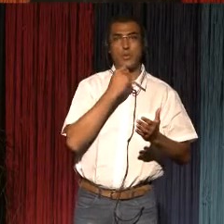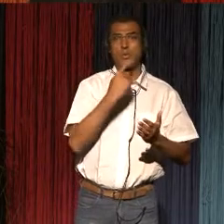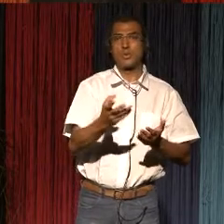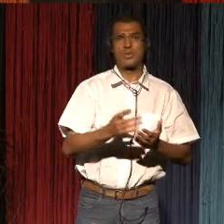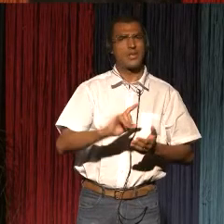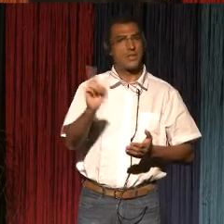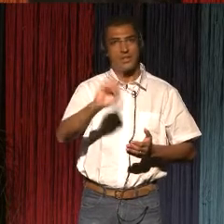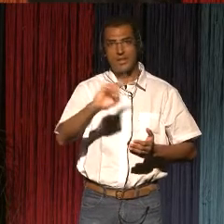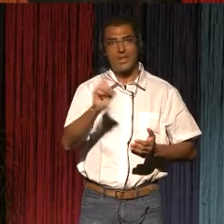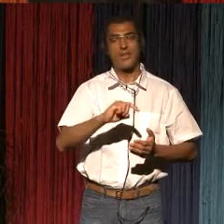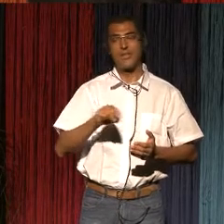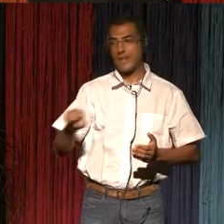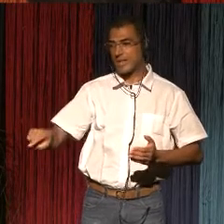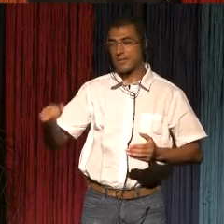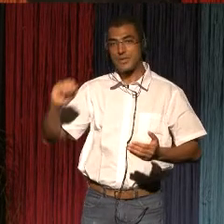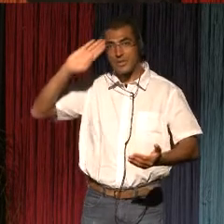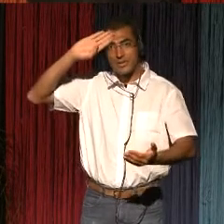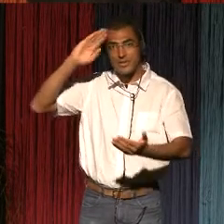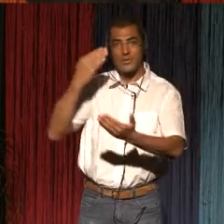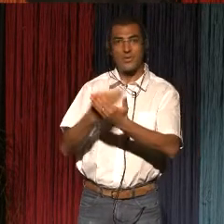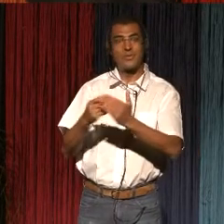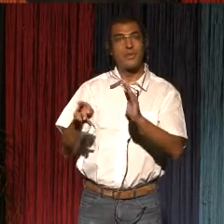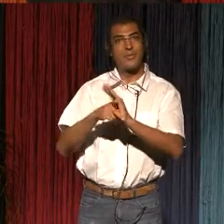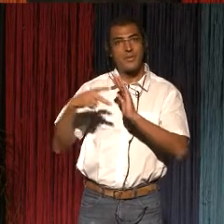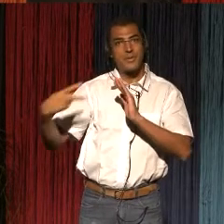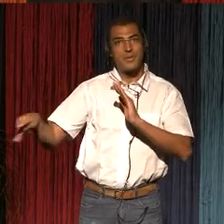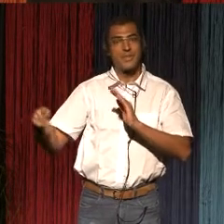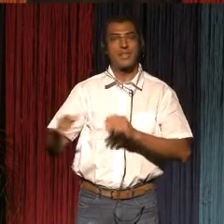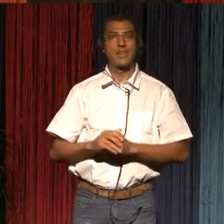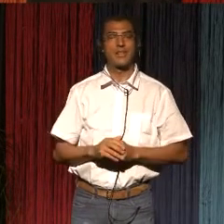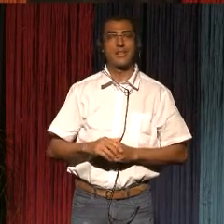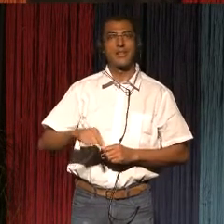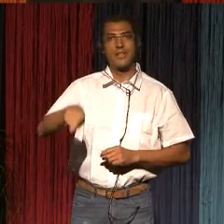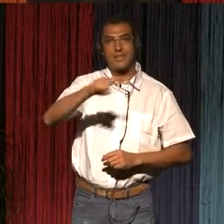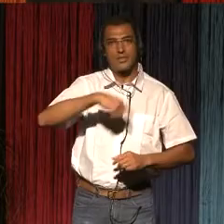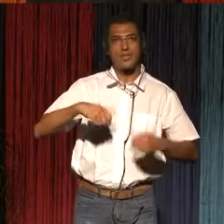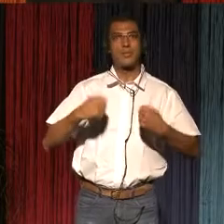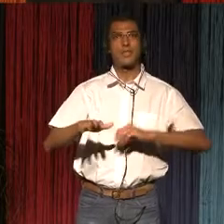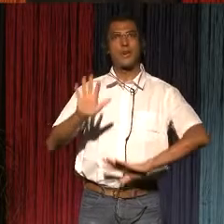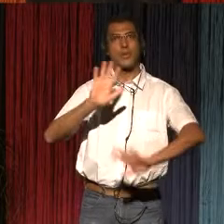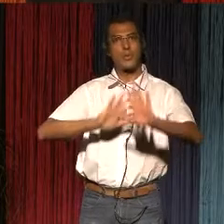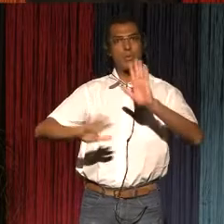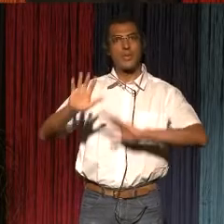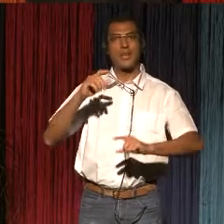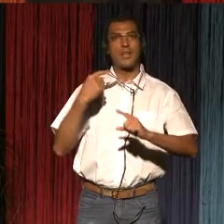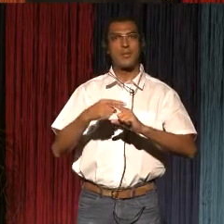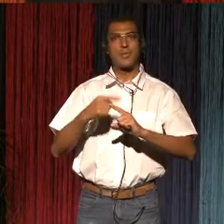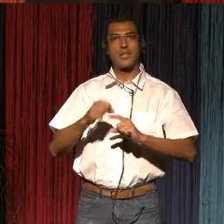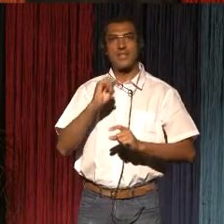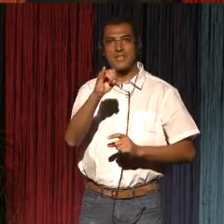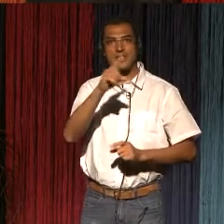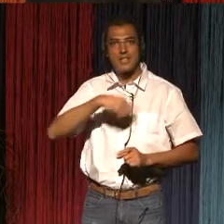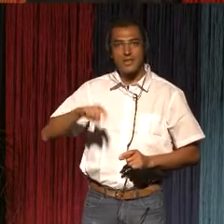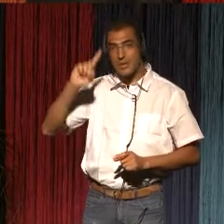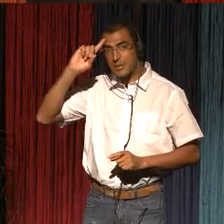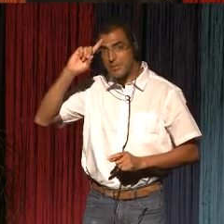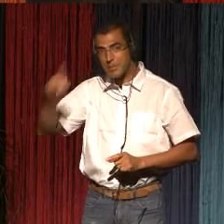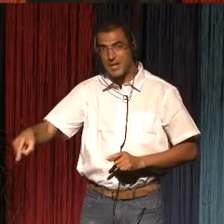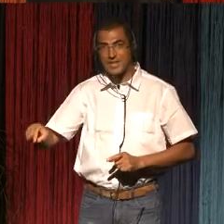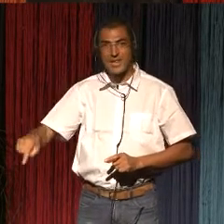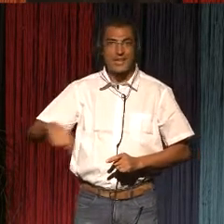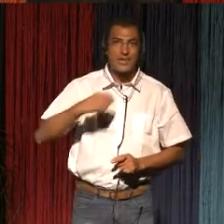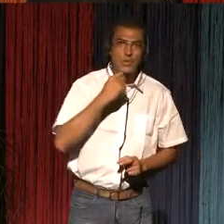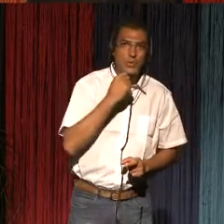em si mesmas. A gente tem que evitar expor as crianças a experiências onde elas vão fracassar. A gente tem que parar